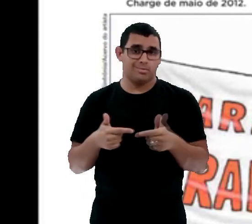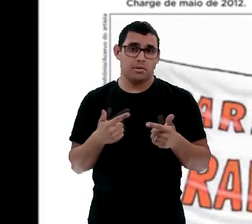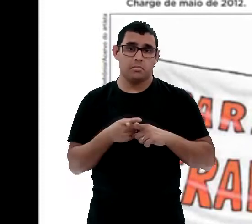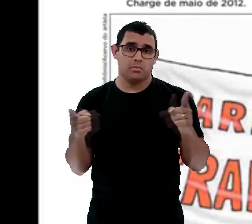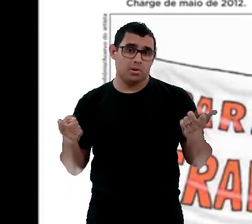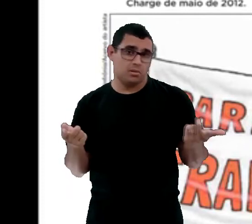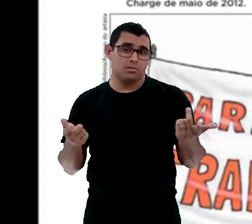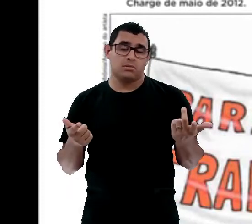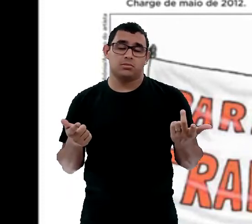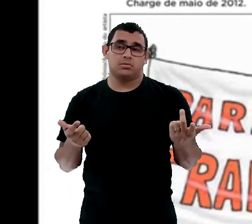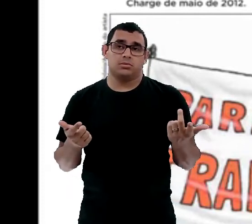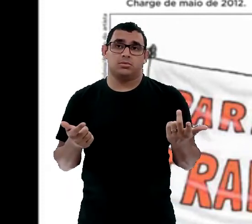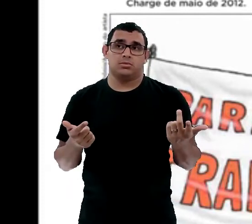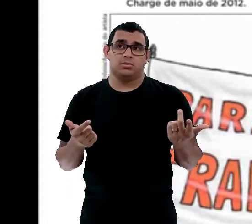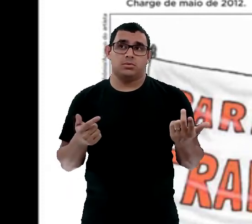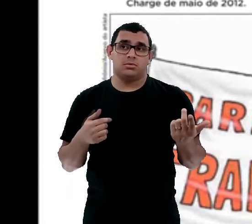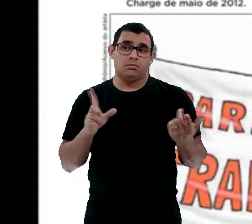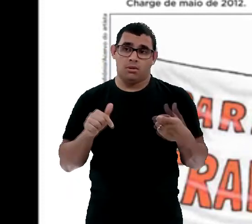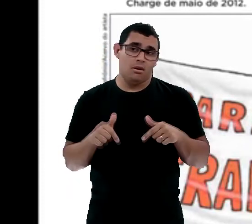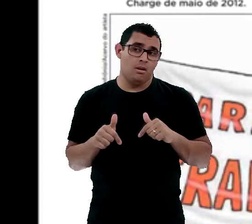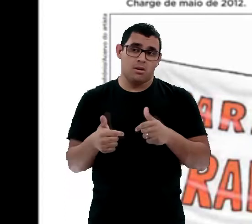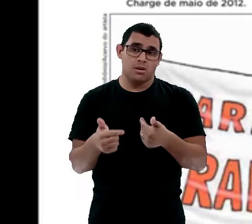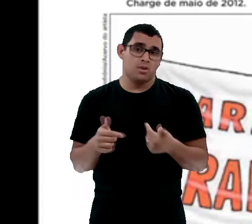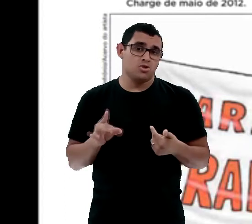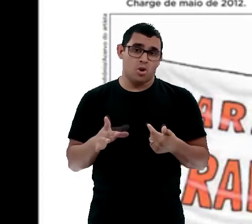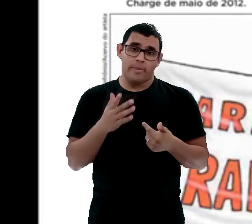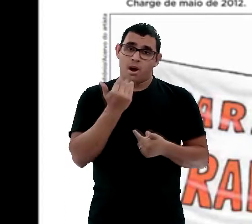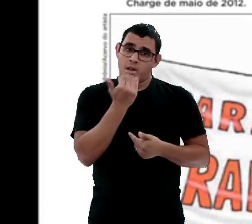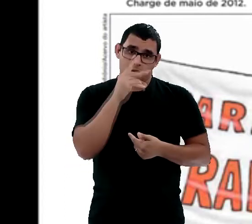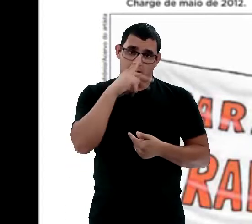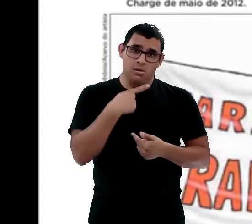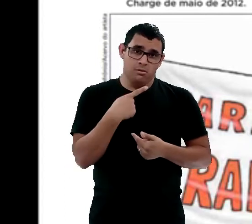sociedades tribais têm o trabalho, mas não é